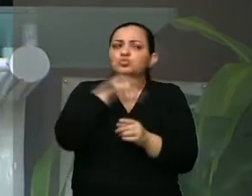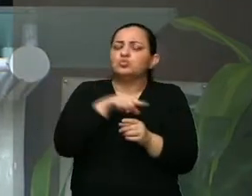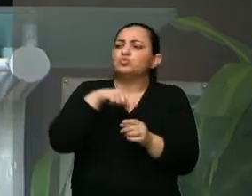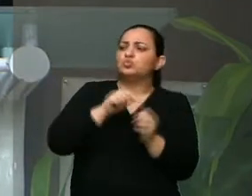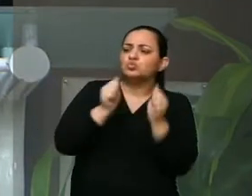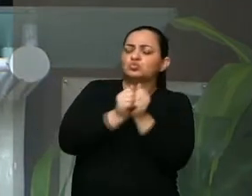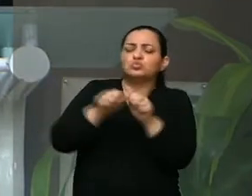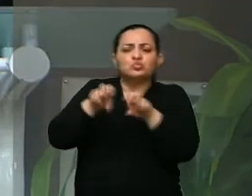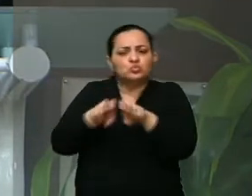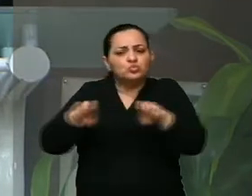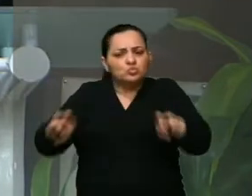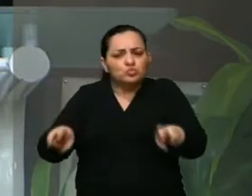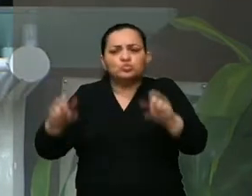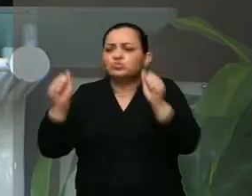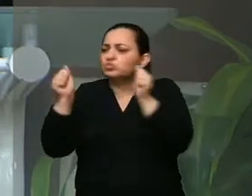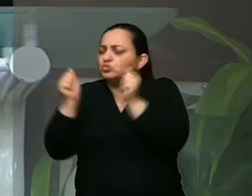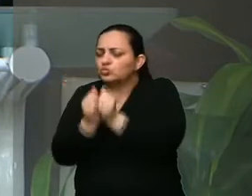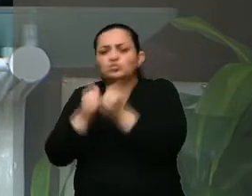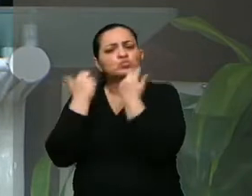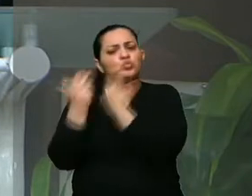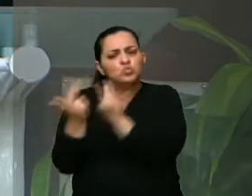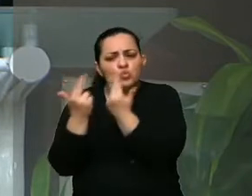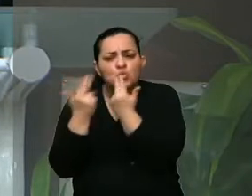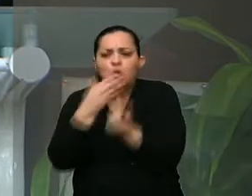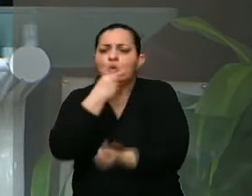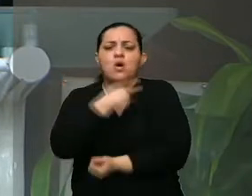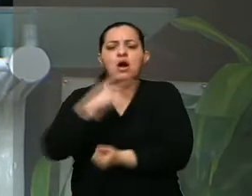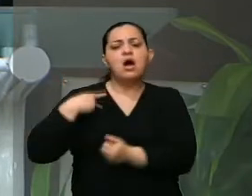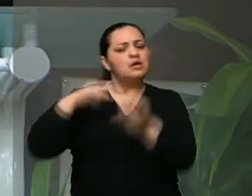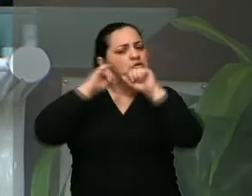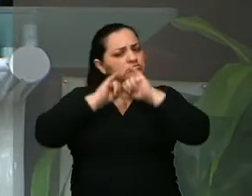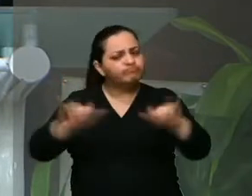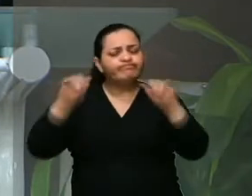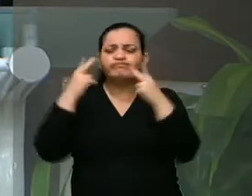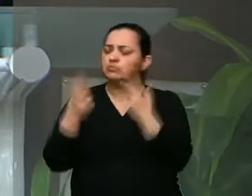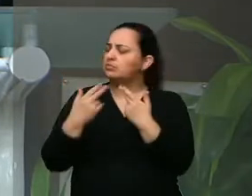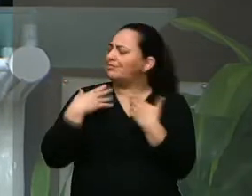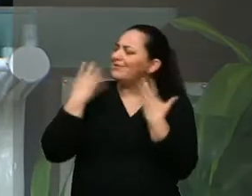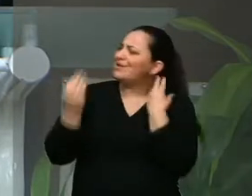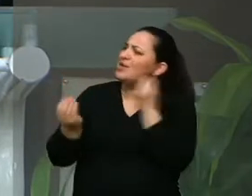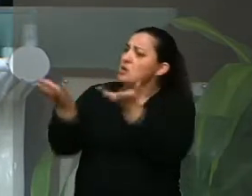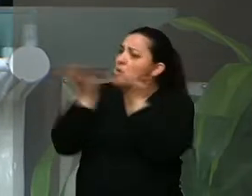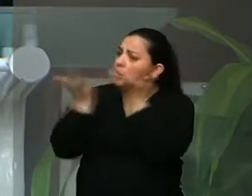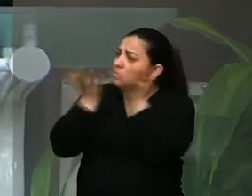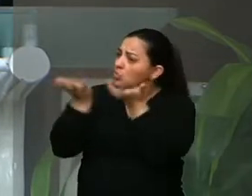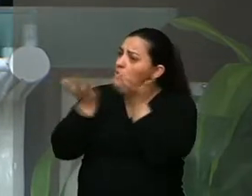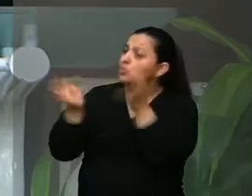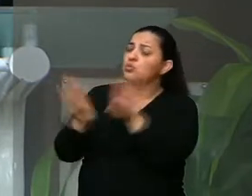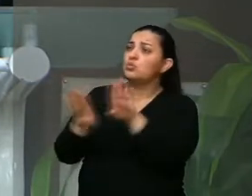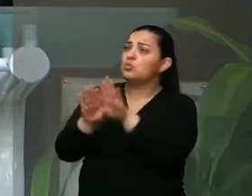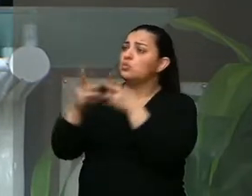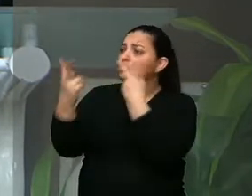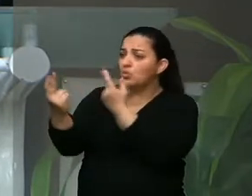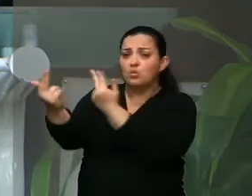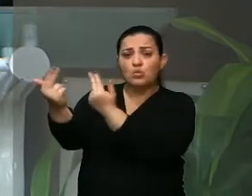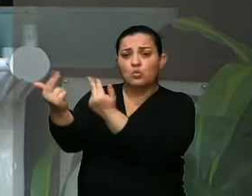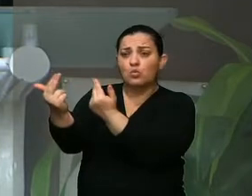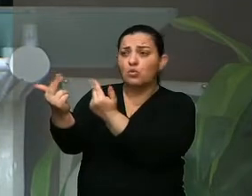assentou do mesmo banco tinha o mesmo pastor a mesma mensagem vai dizer mão eu quero também isso